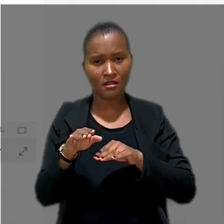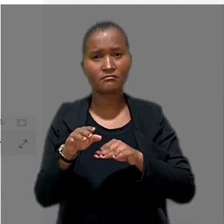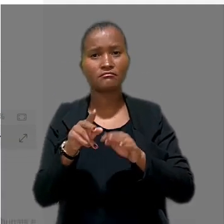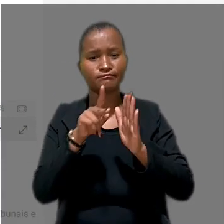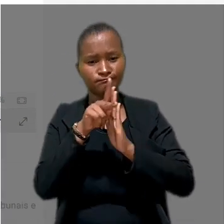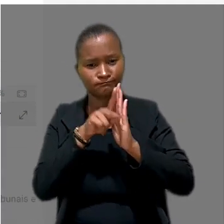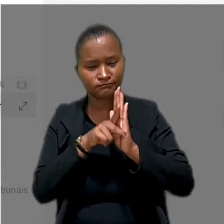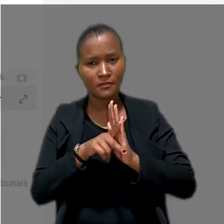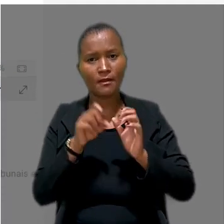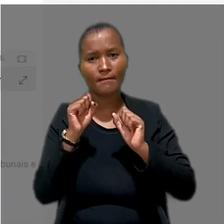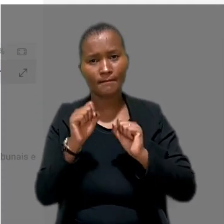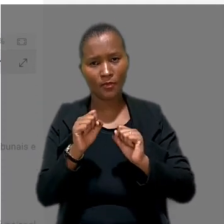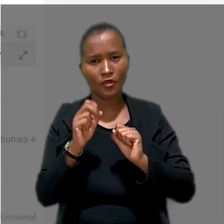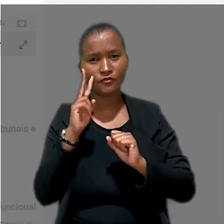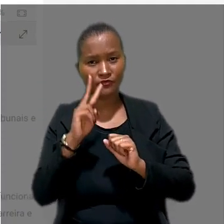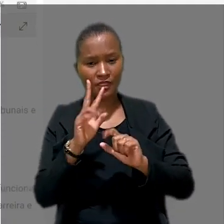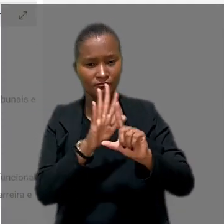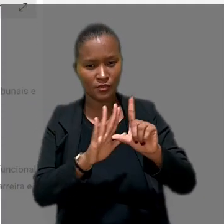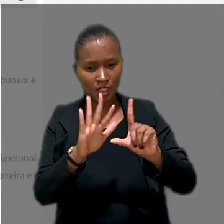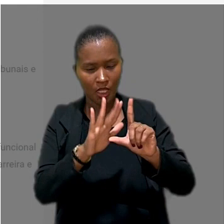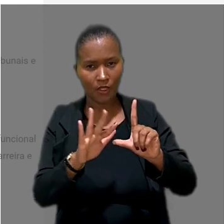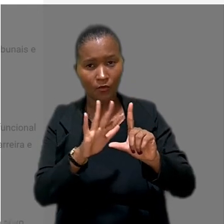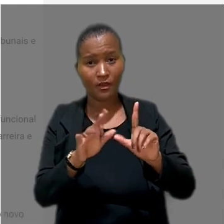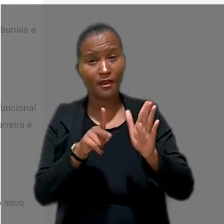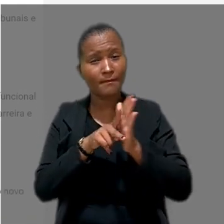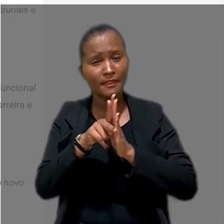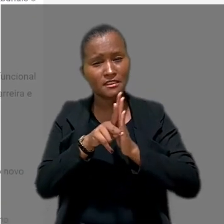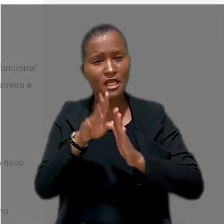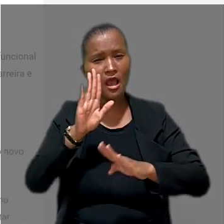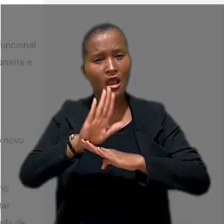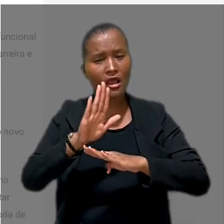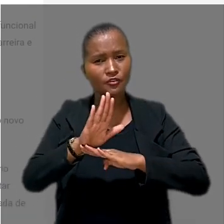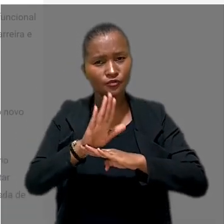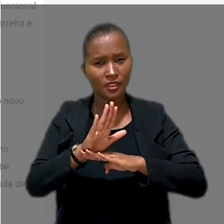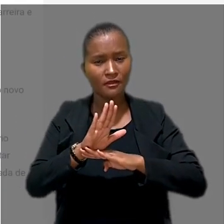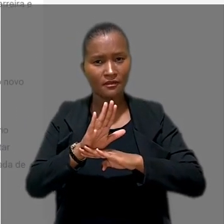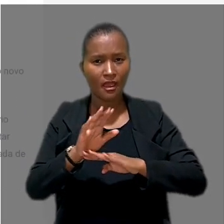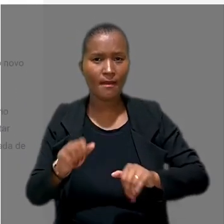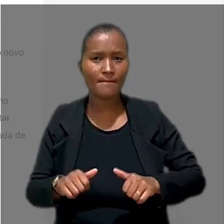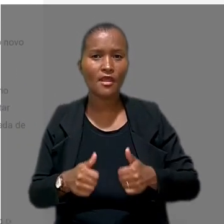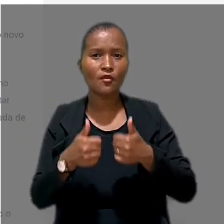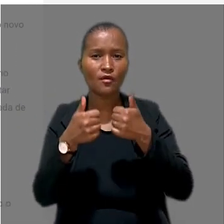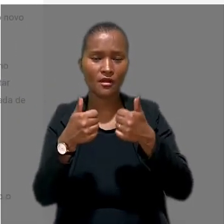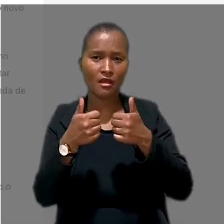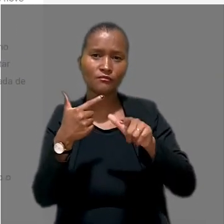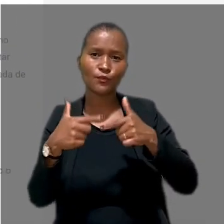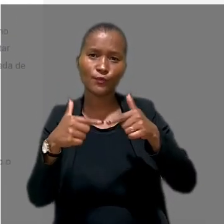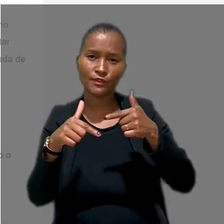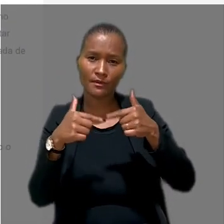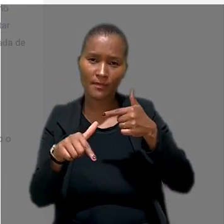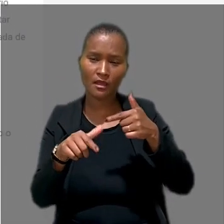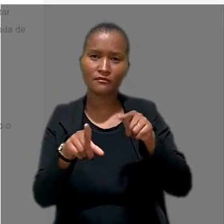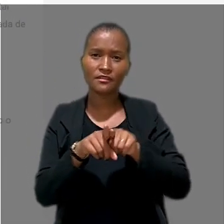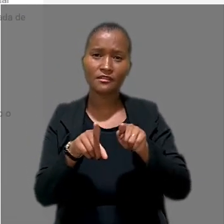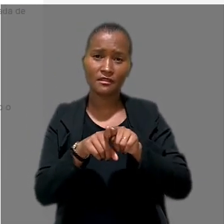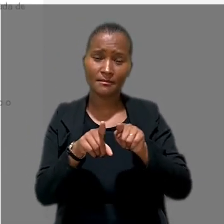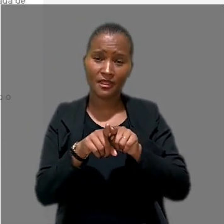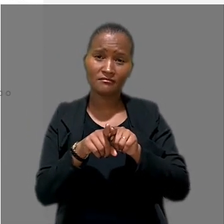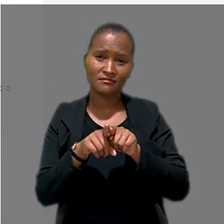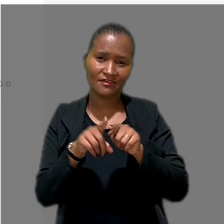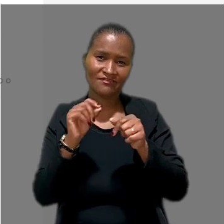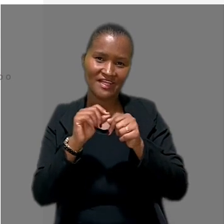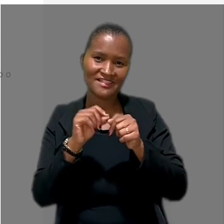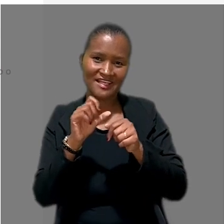ser acessados pelo QR Code que aparece na tela. A pesquisa vai orientar ações para melhorar as condições de trabalho e